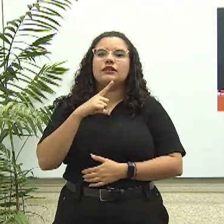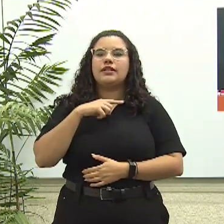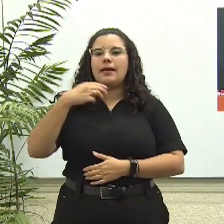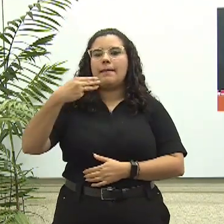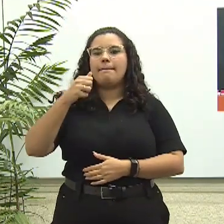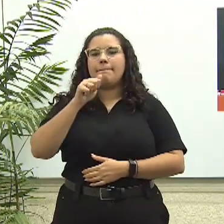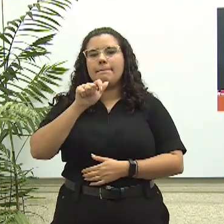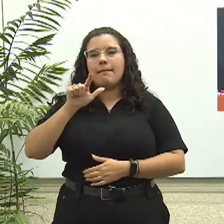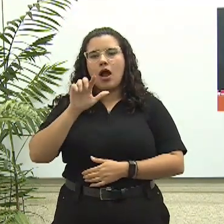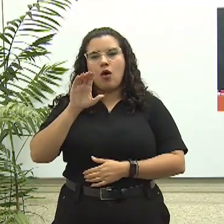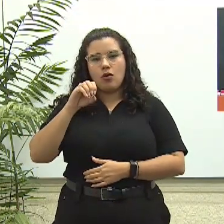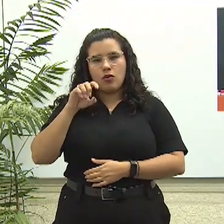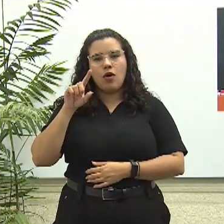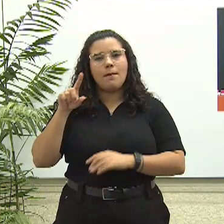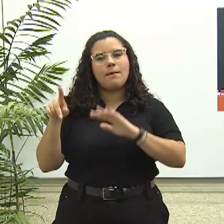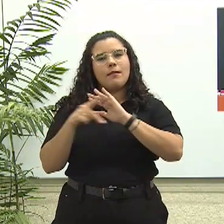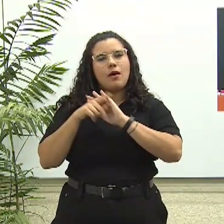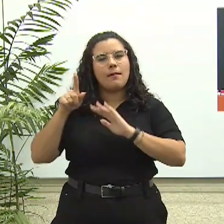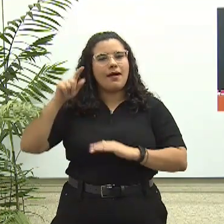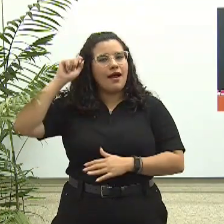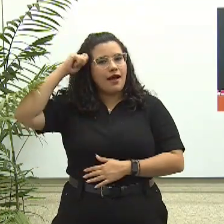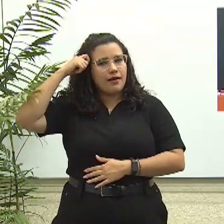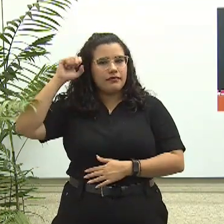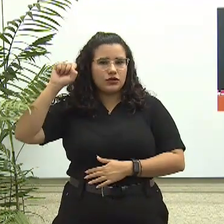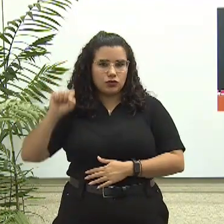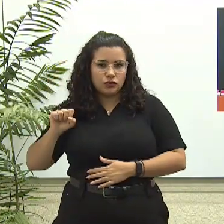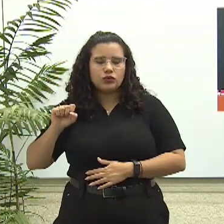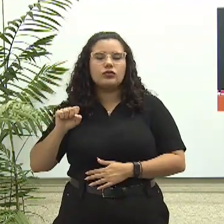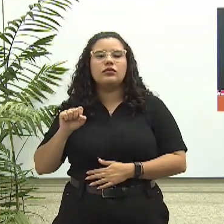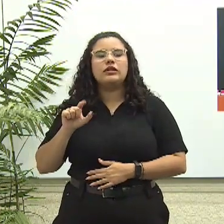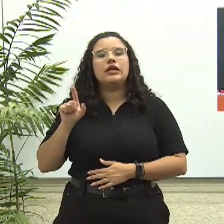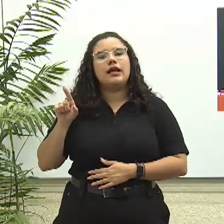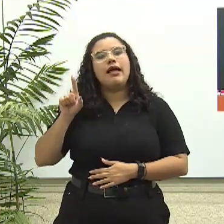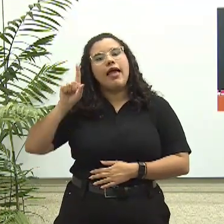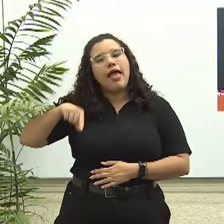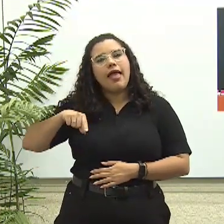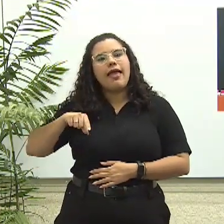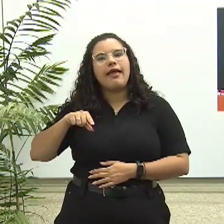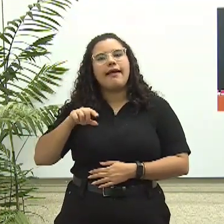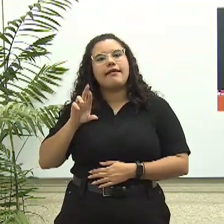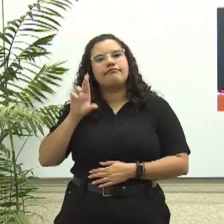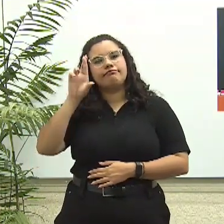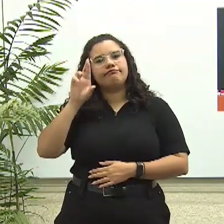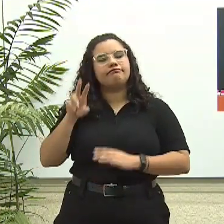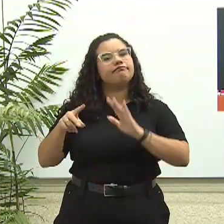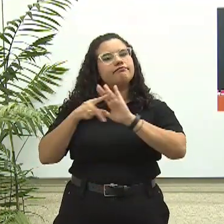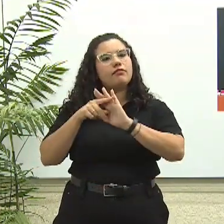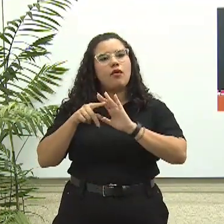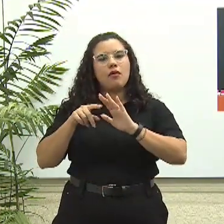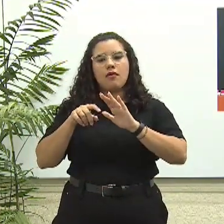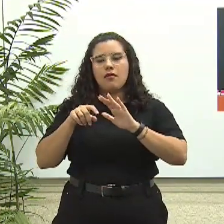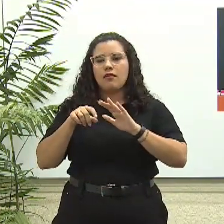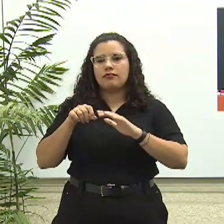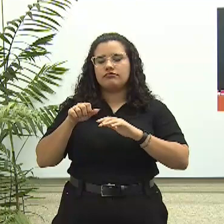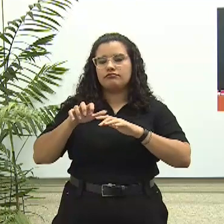qu que é um sul-africano ele é o domínio das